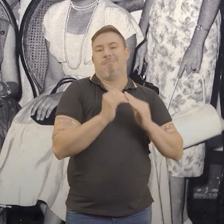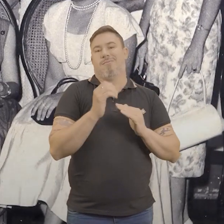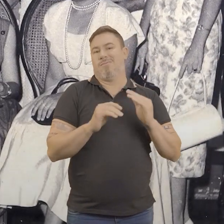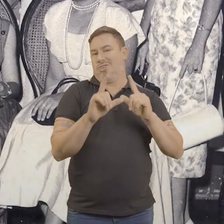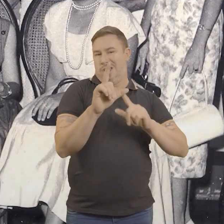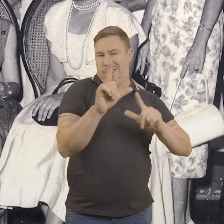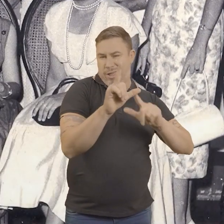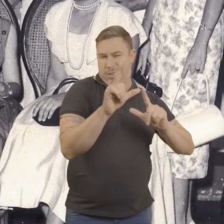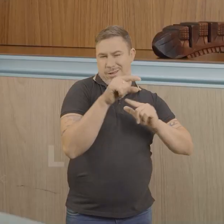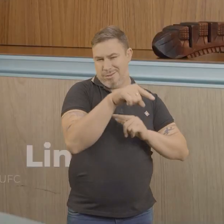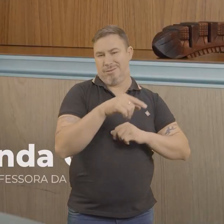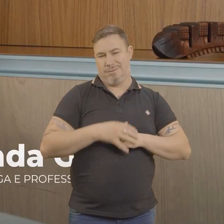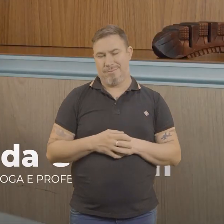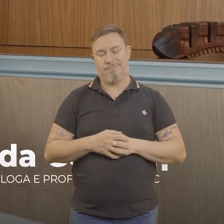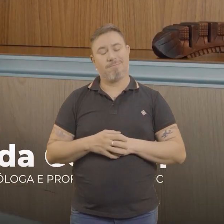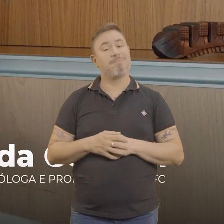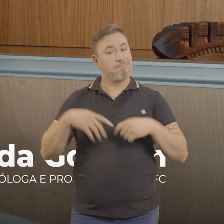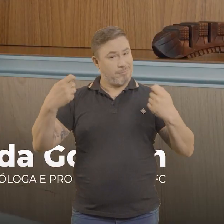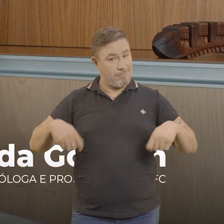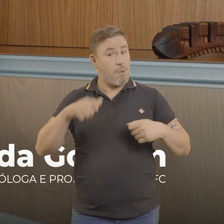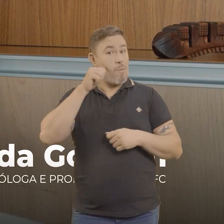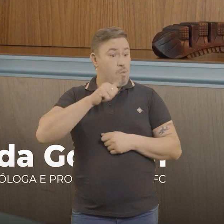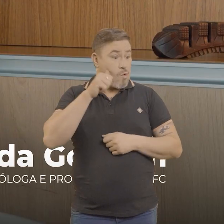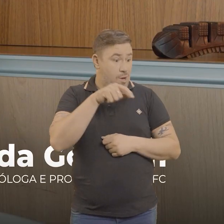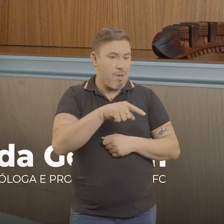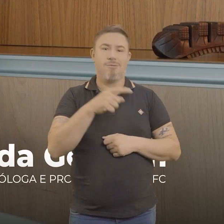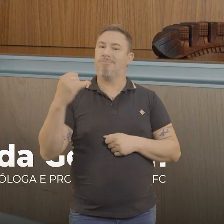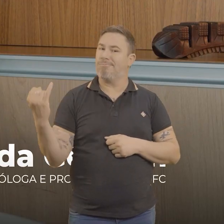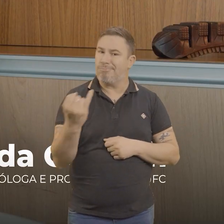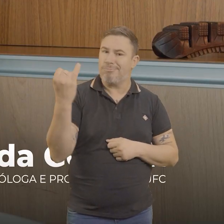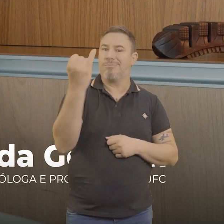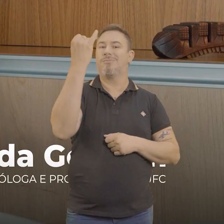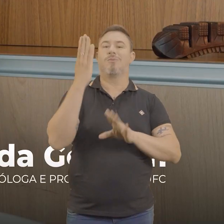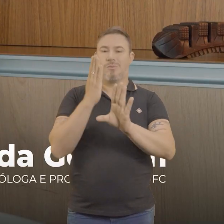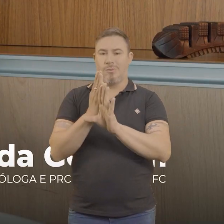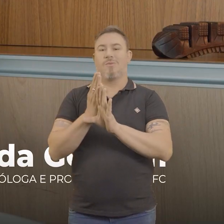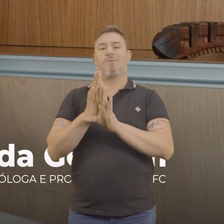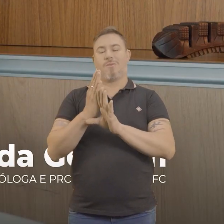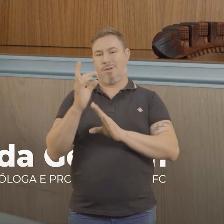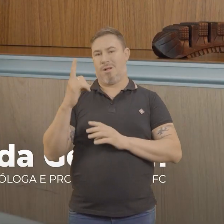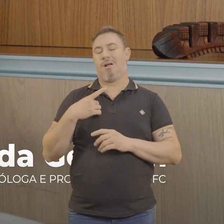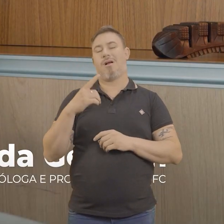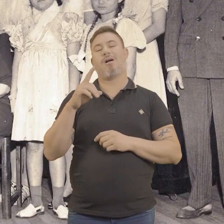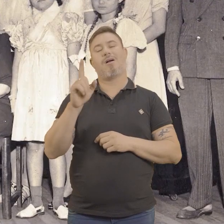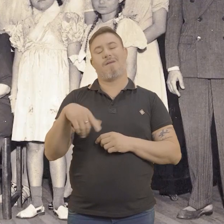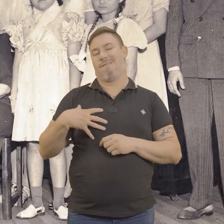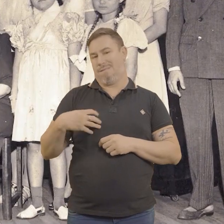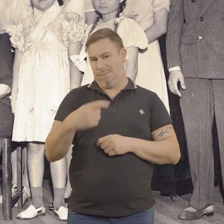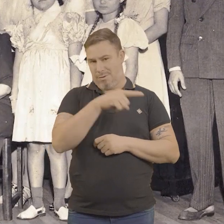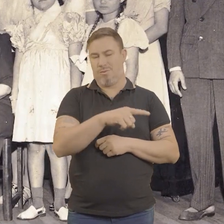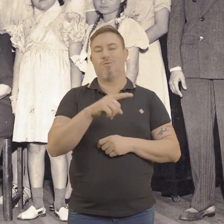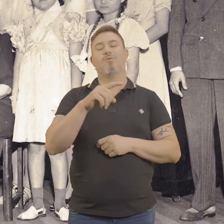acho interessante também destacar essa questão de gênero, porque a doutora Henriqueta Galeno, filha do poeta, né,